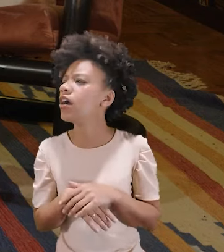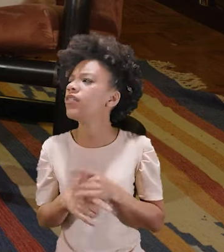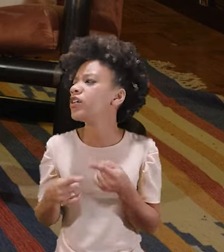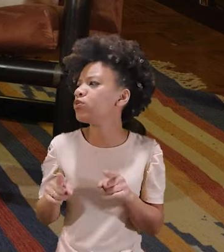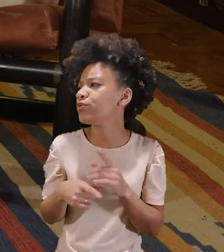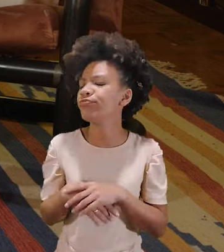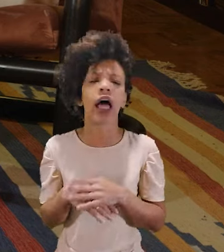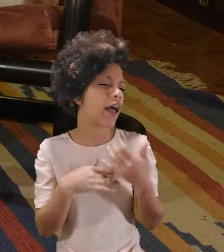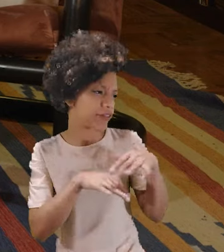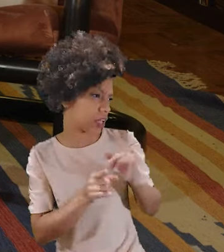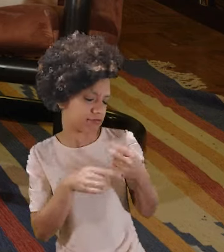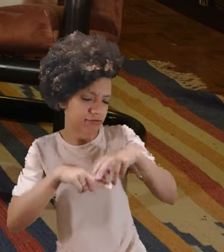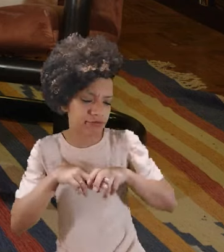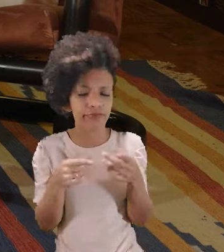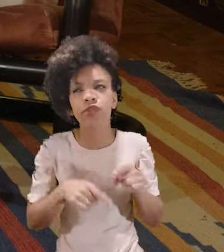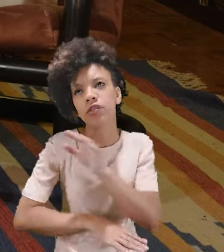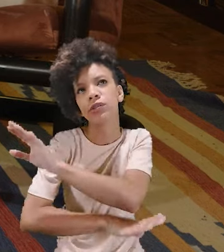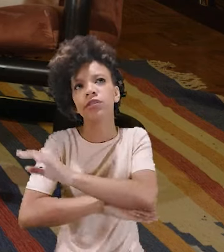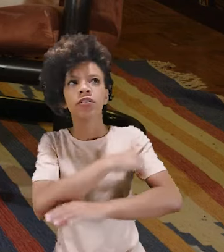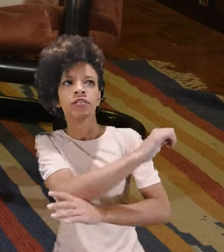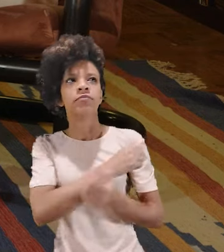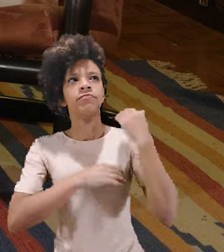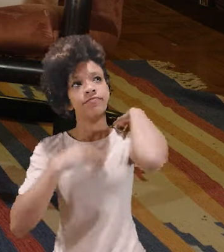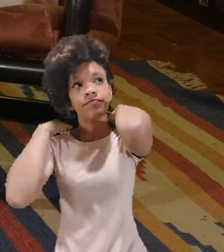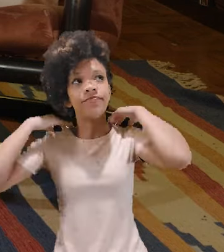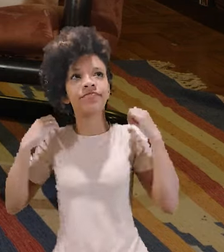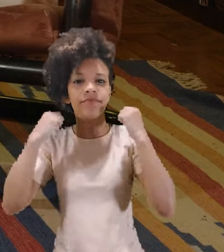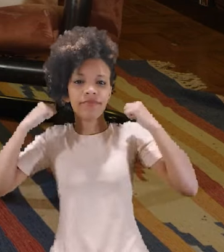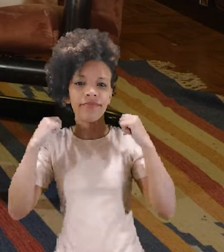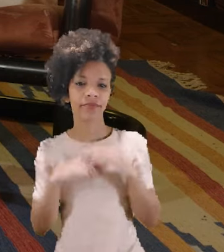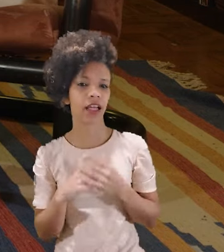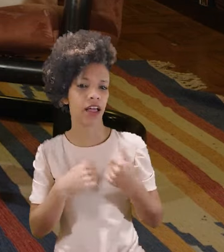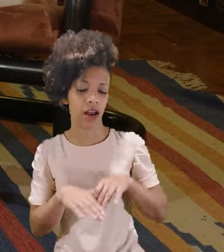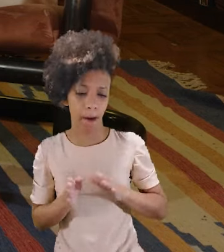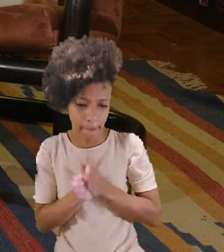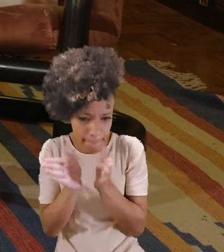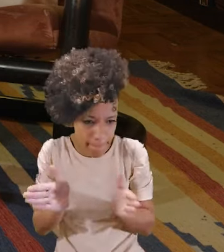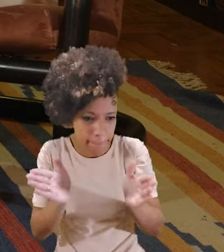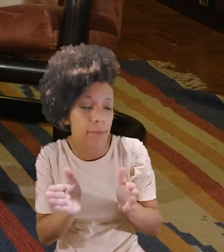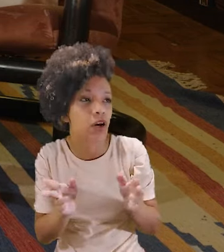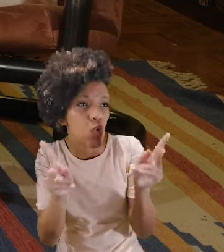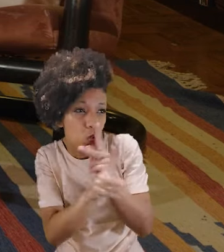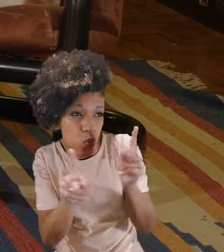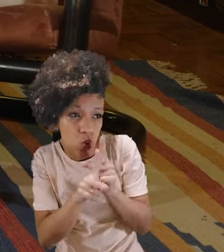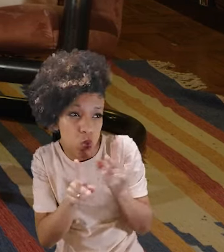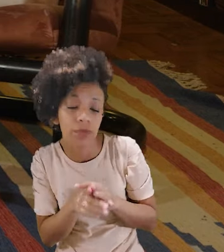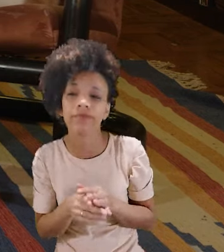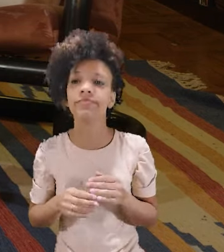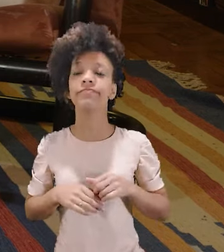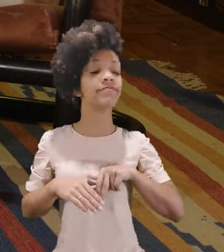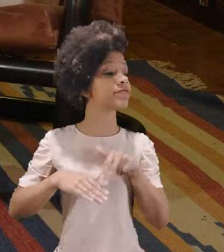você ficou vindo lá fica música lá na Barra fazer flexão que sai tem tipo uma Tomara que aberta na tua cara